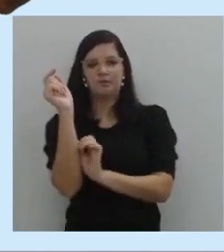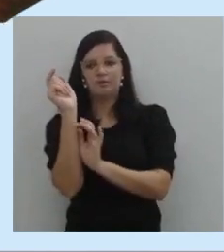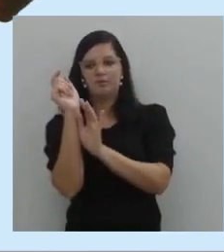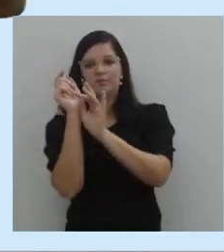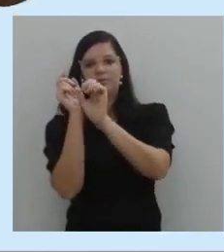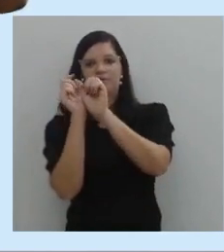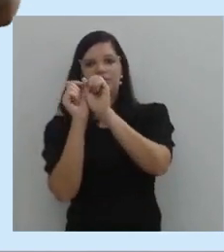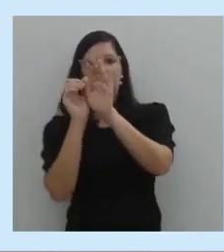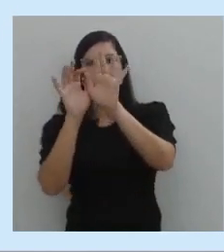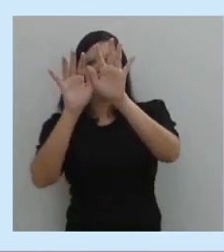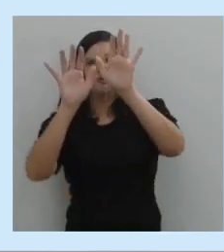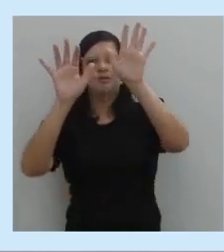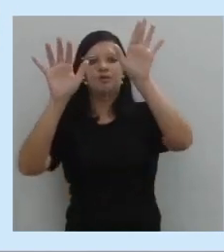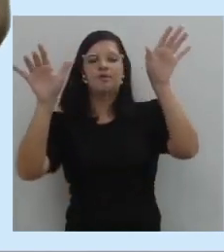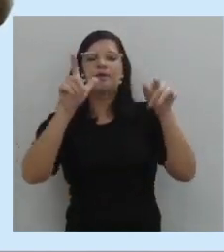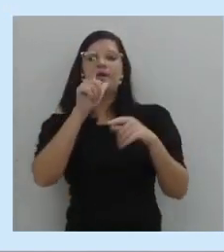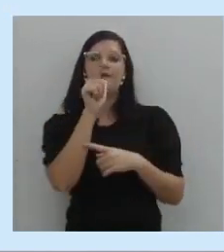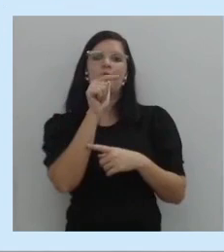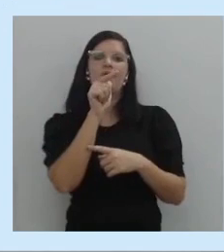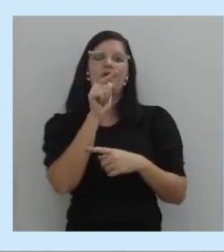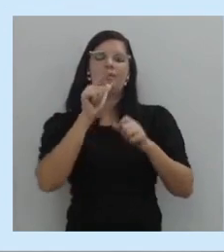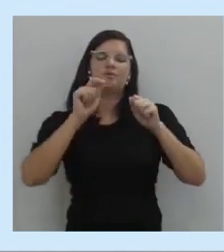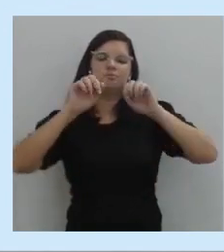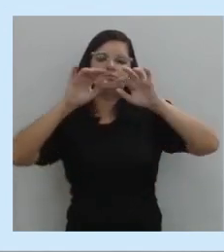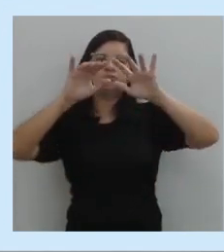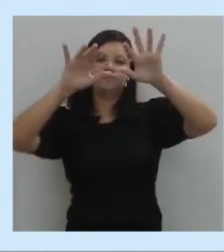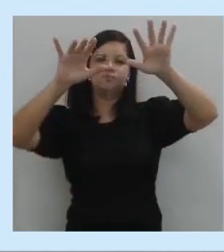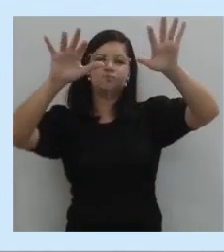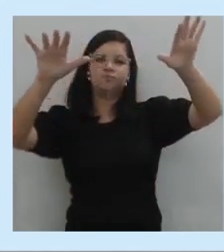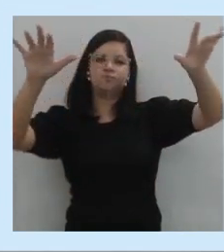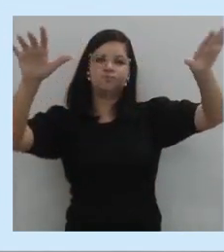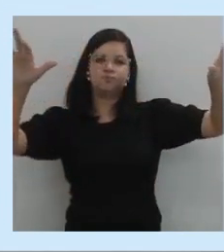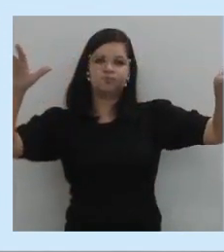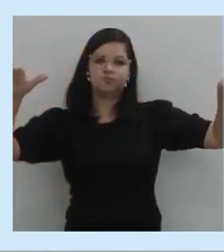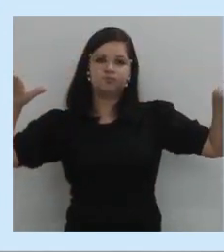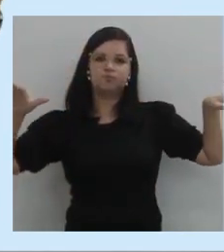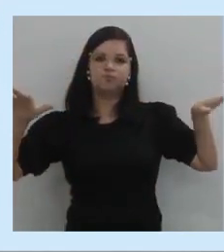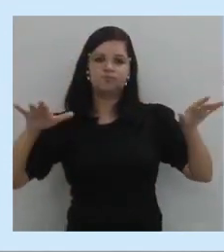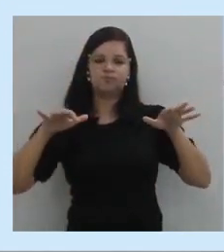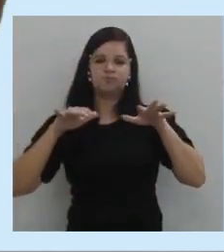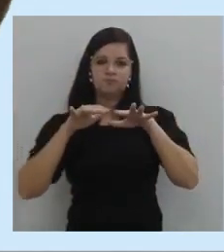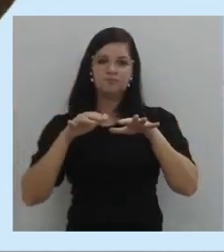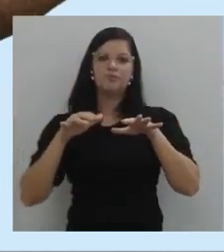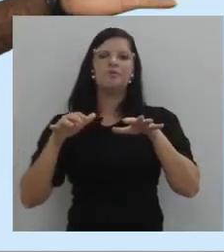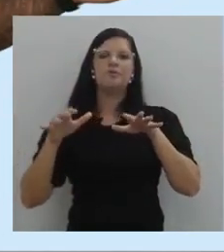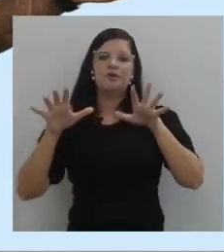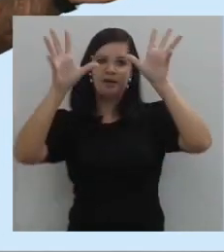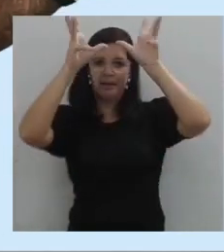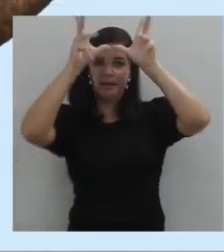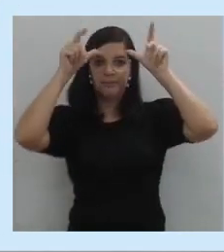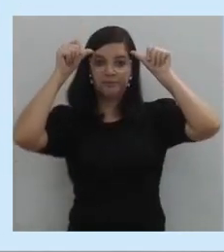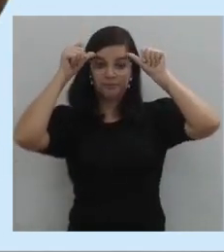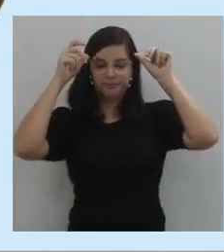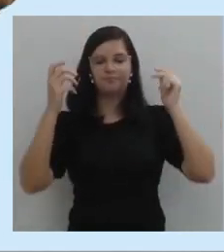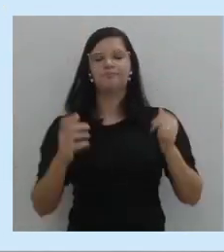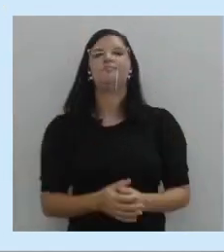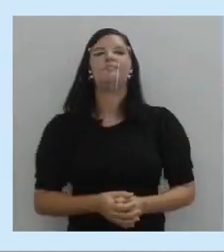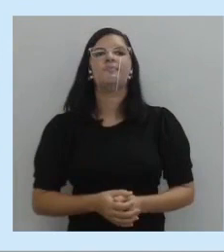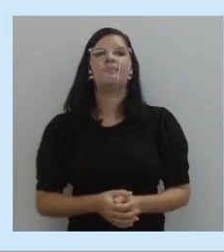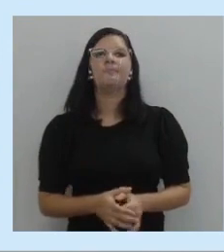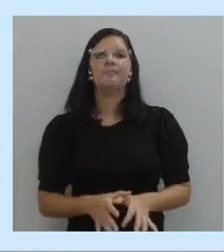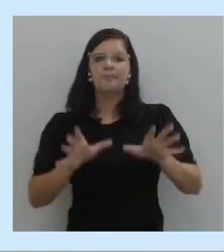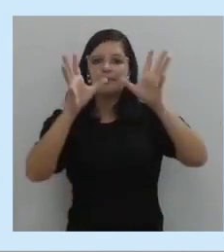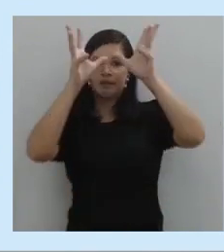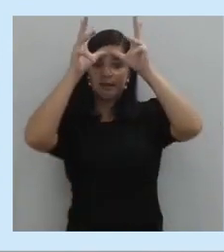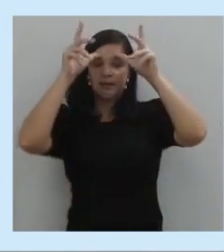de água e faz com que essa água ela fique aí pairando sobre a atmosfera nessa região amazônica. Então a gente chama